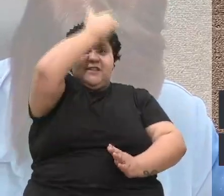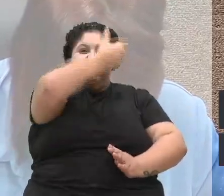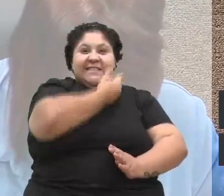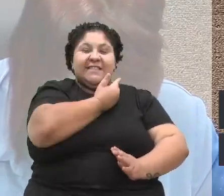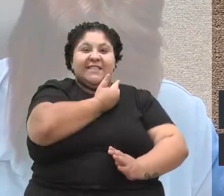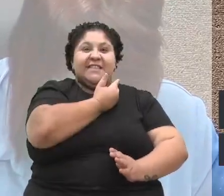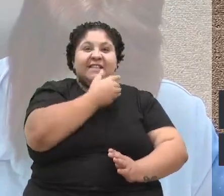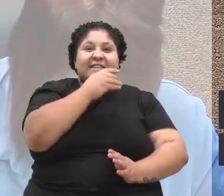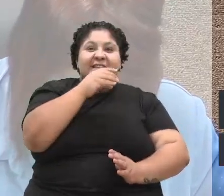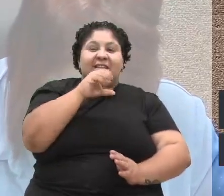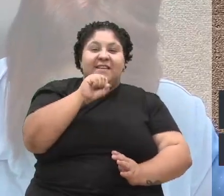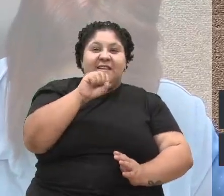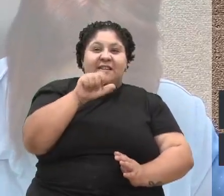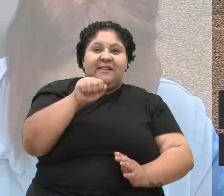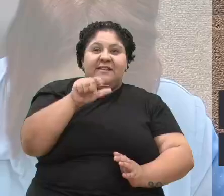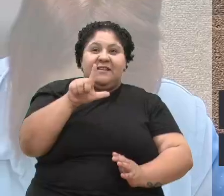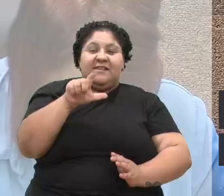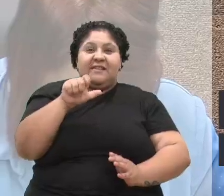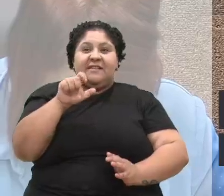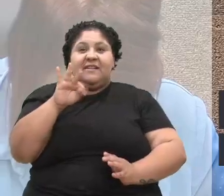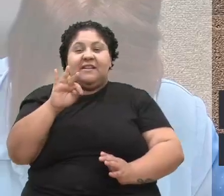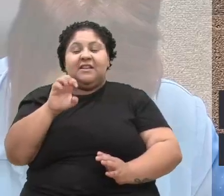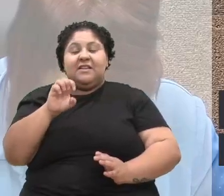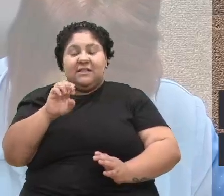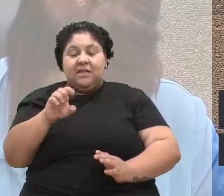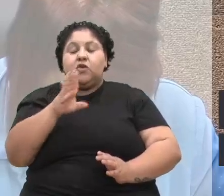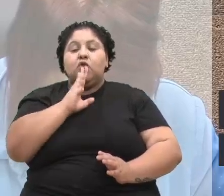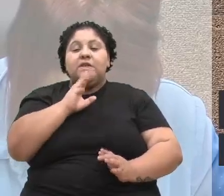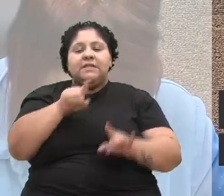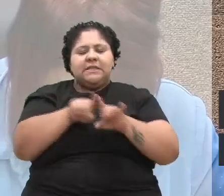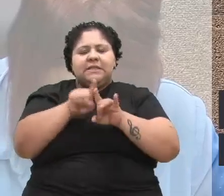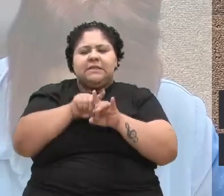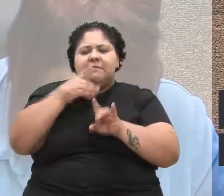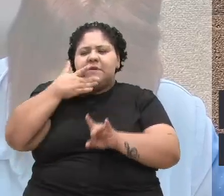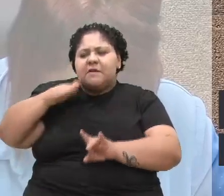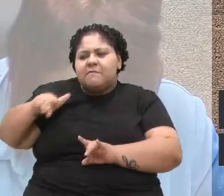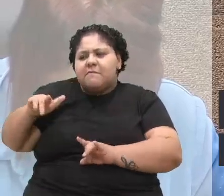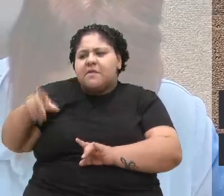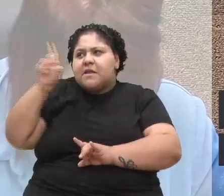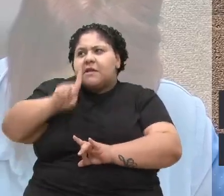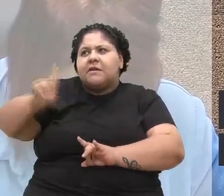conhecida como Comunidade Menino Deus, em 13 de agosto de